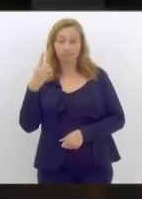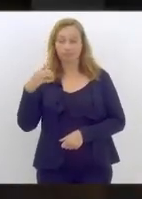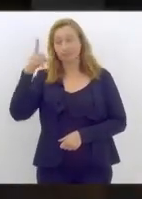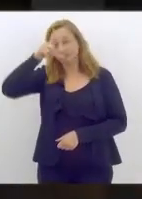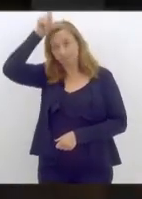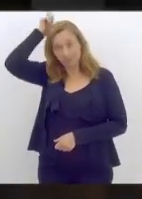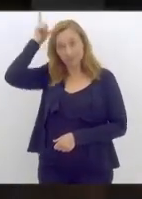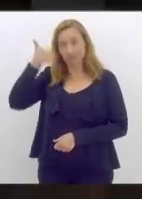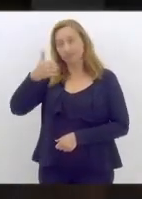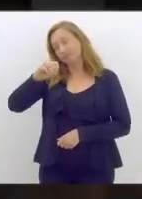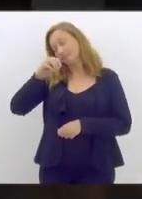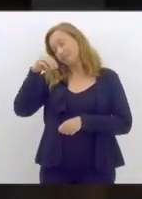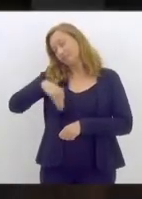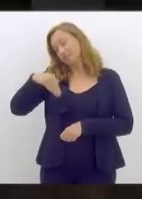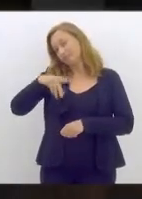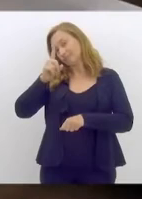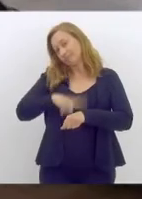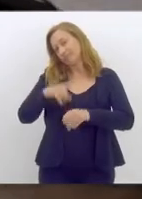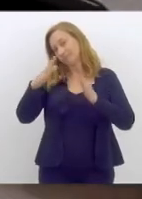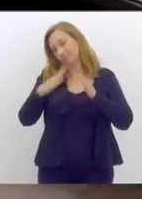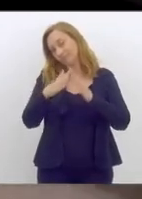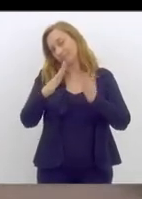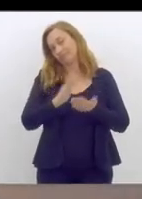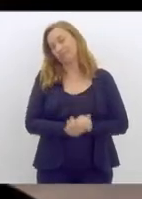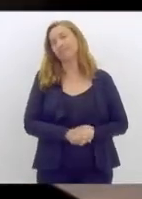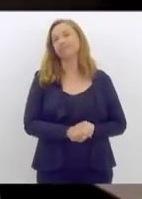10 minutos de tempo